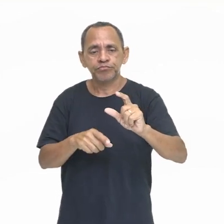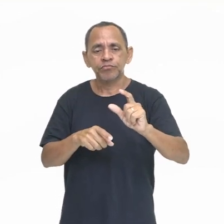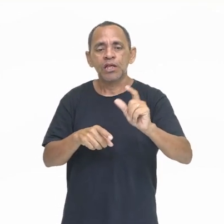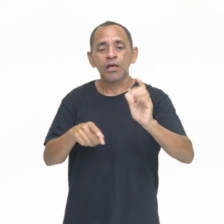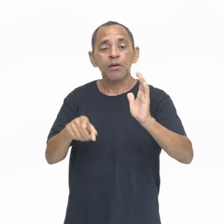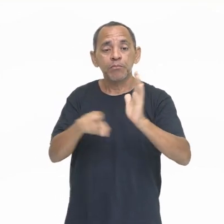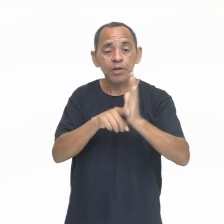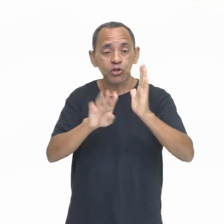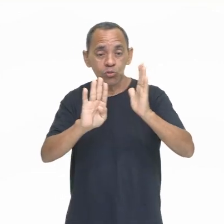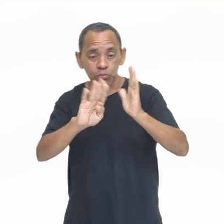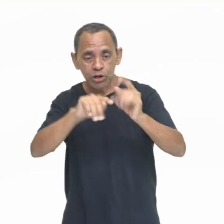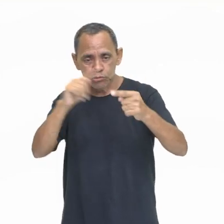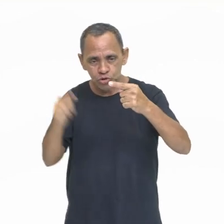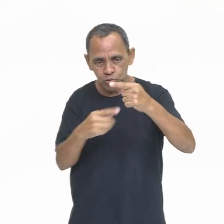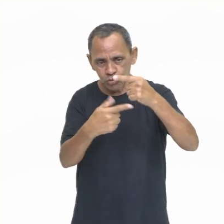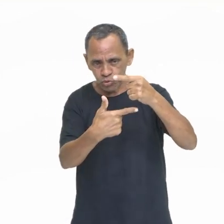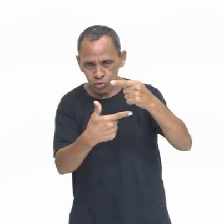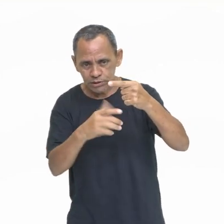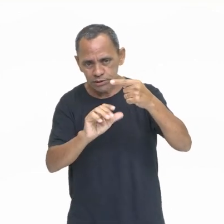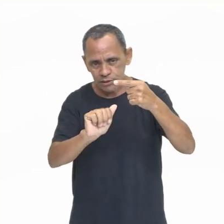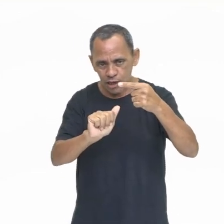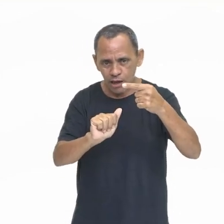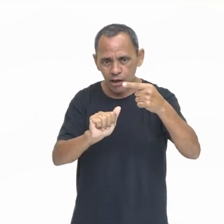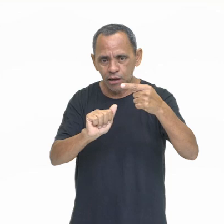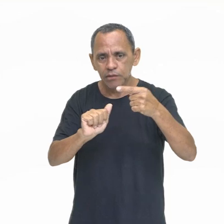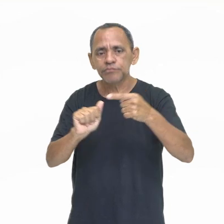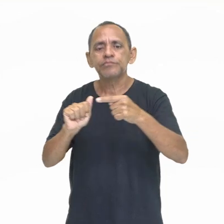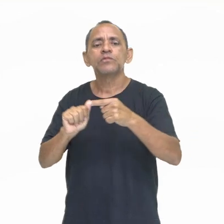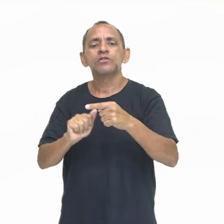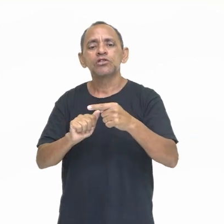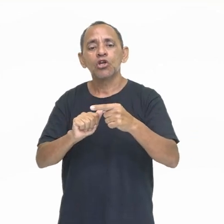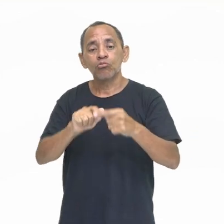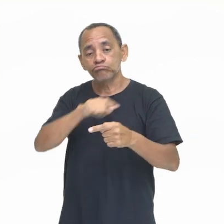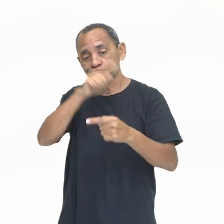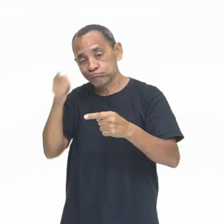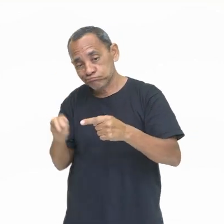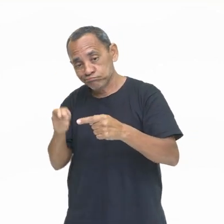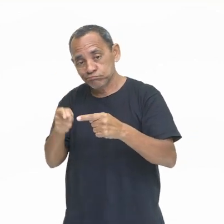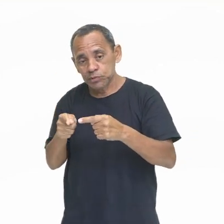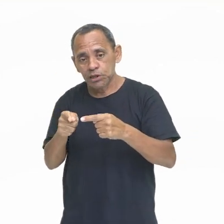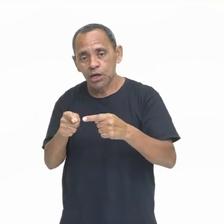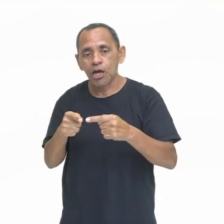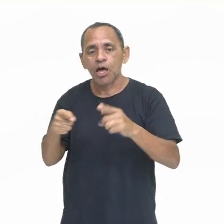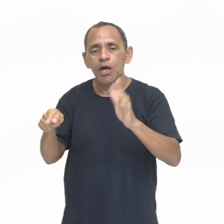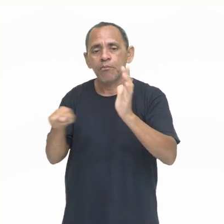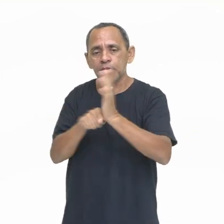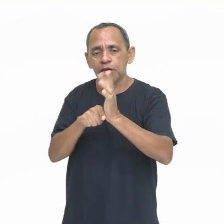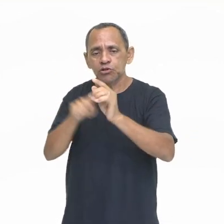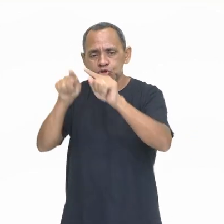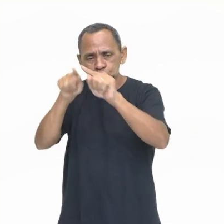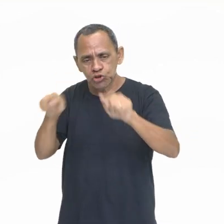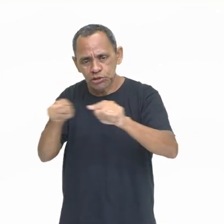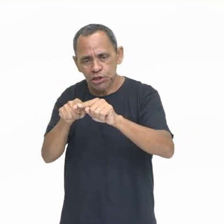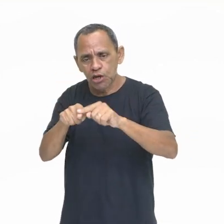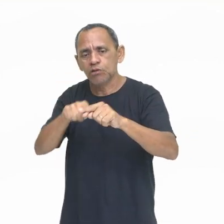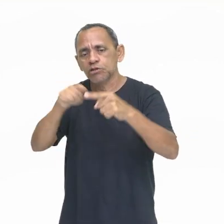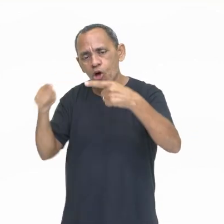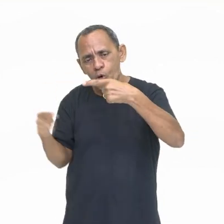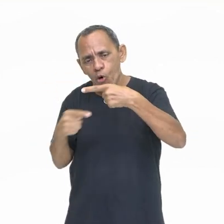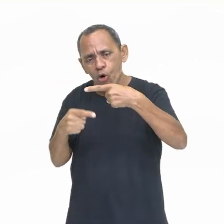sobre 2a, e para encontrar o y do vértice nós utilizaremos o menos delta sobre 4a.